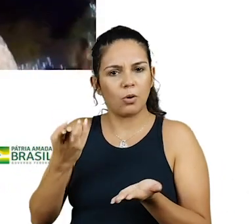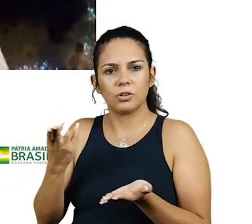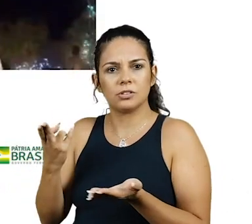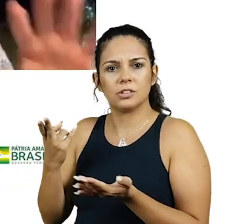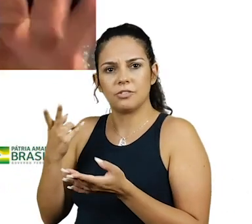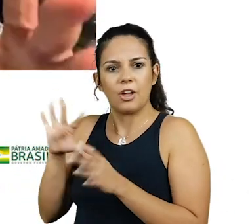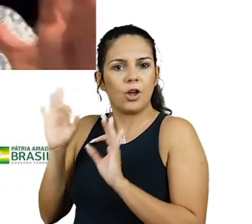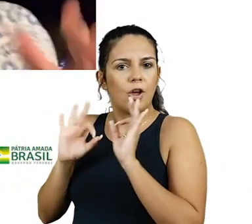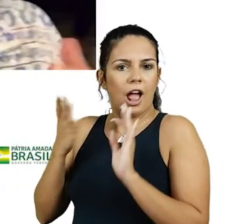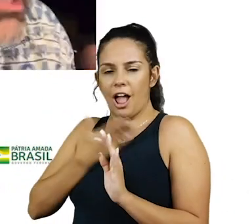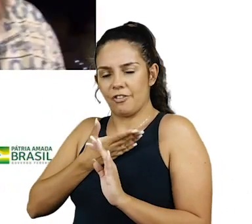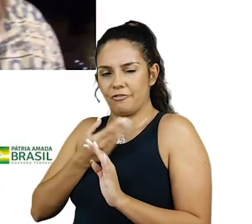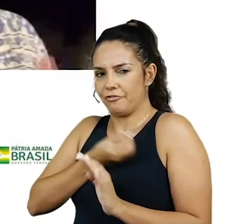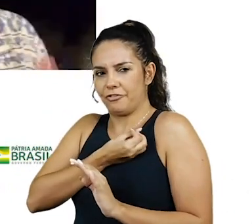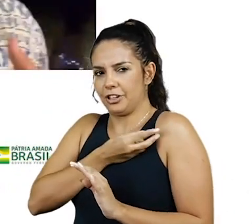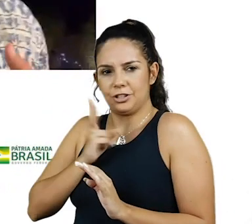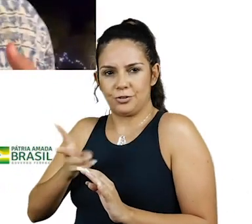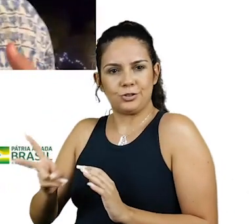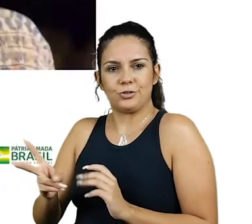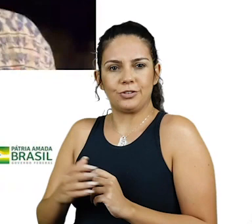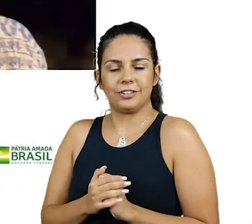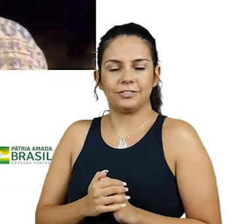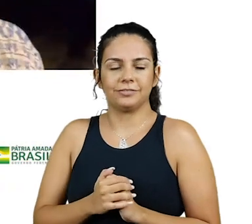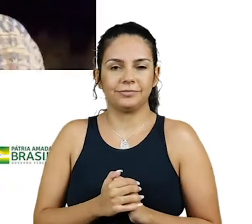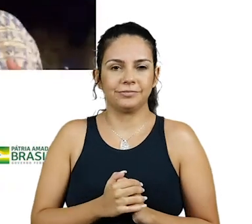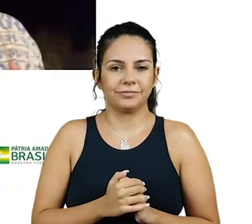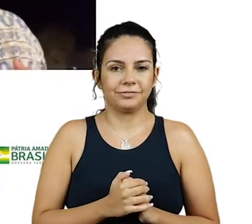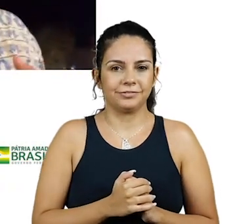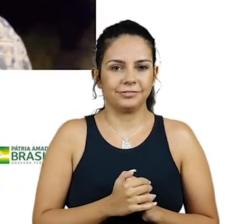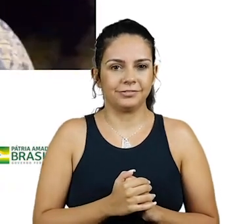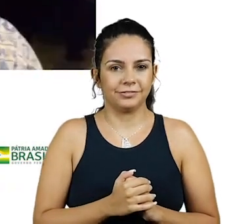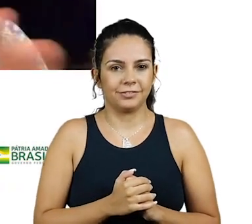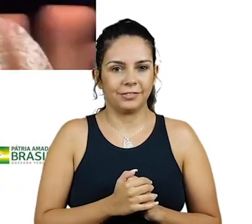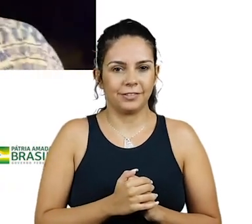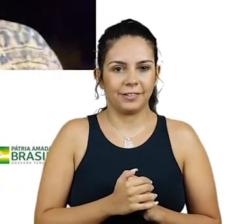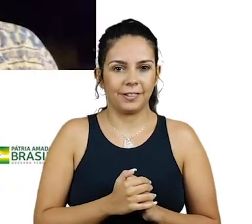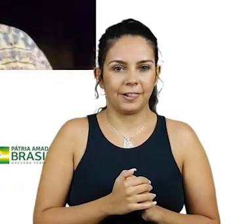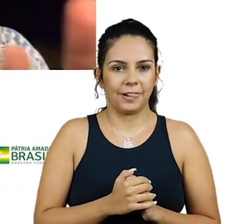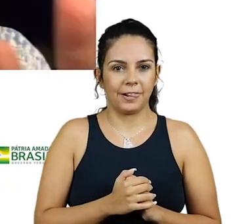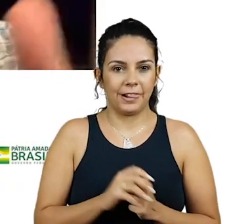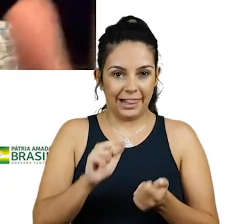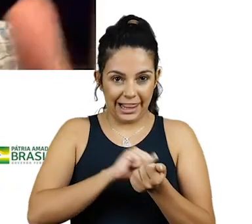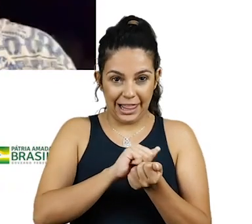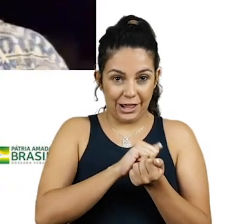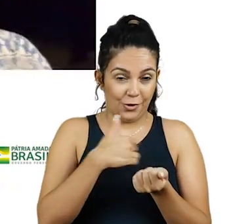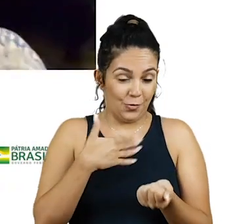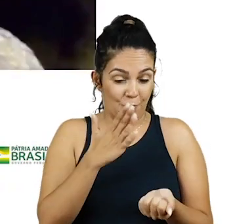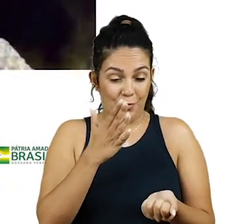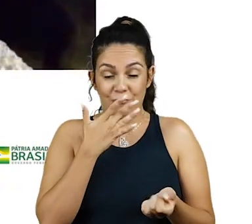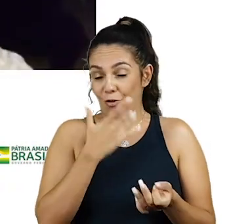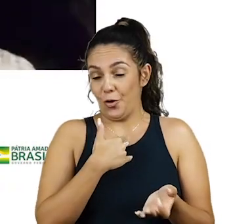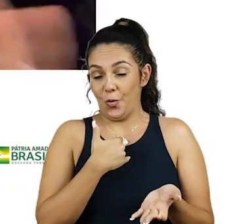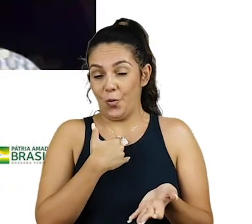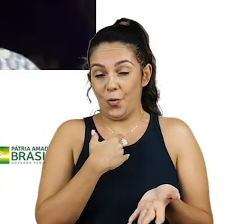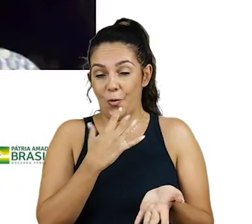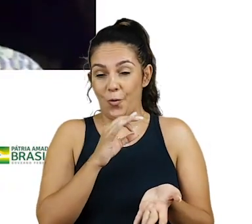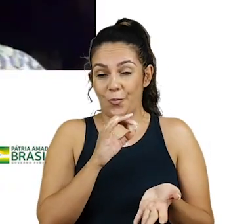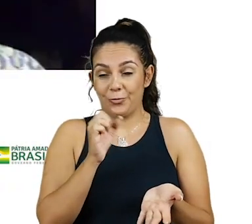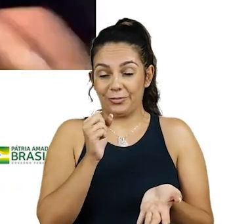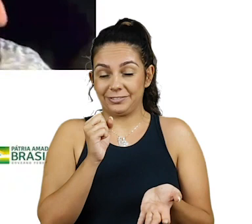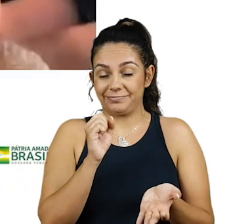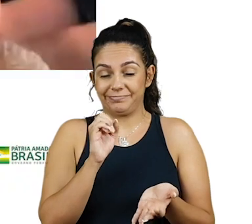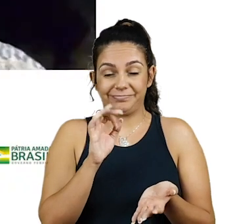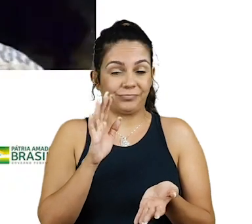vai cuidar da vida dela. Alguém que inclusive, é bem autobiográfico, tem pavor de lavar roupa em máquina de lavar roupa. Já levei